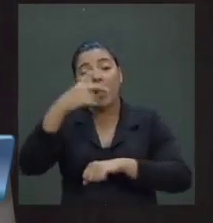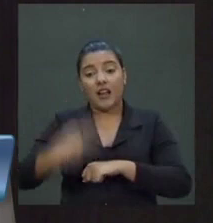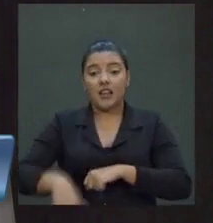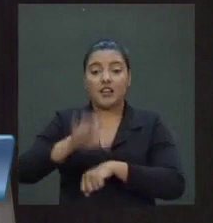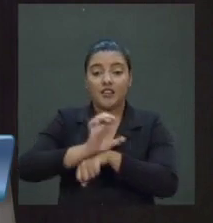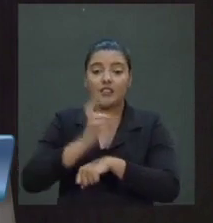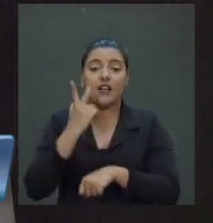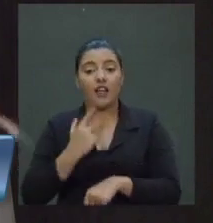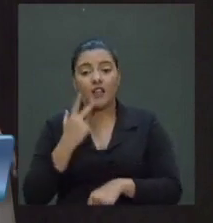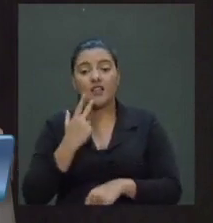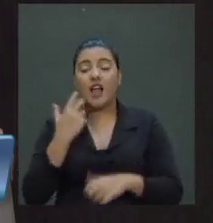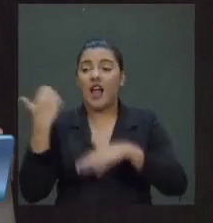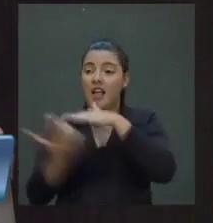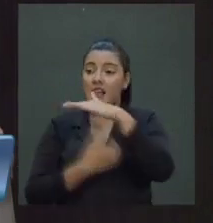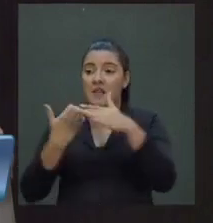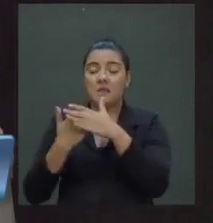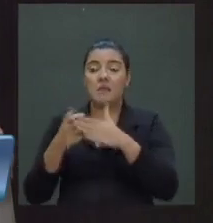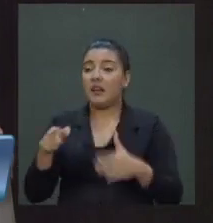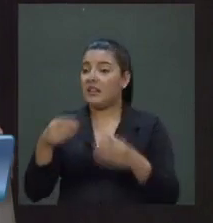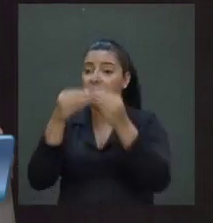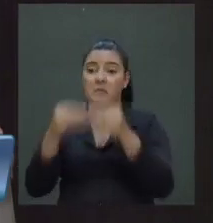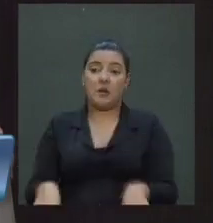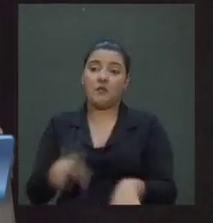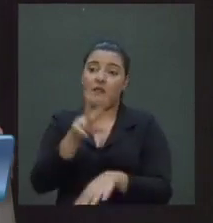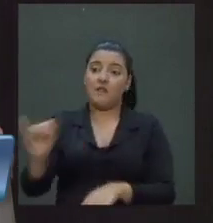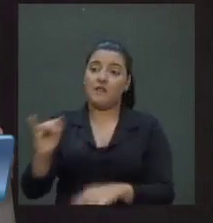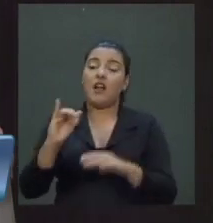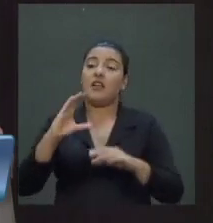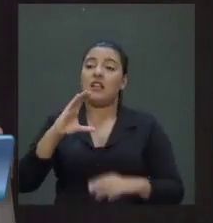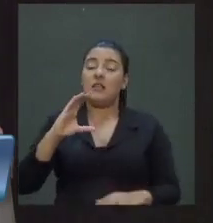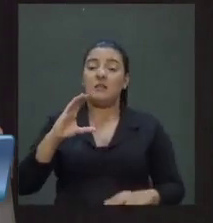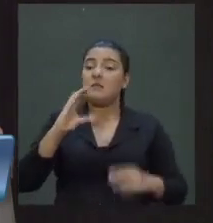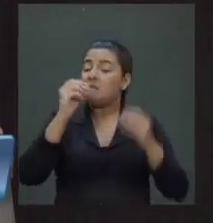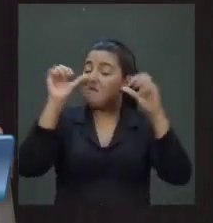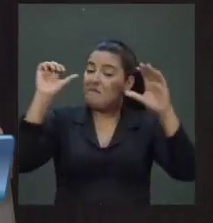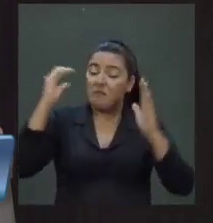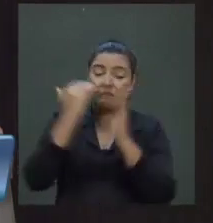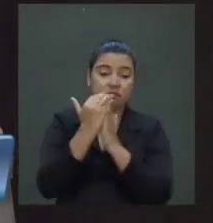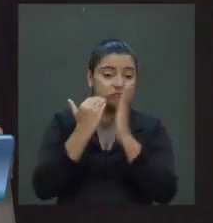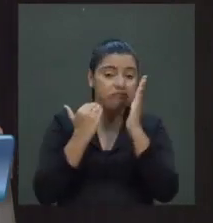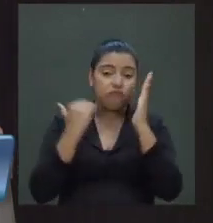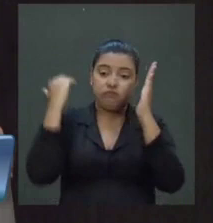do Ceará um empreendimento que ele é